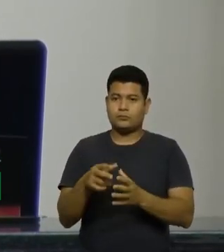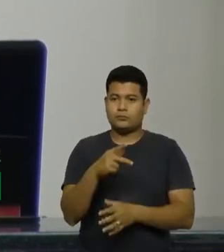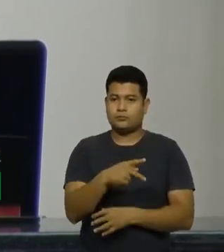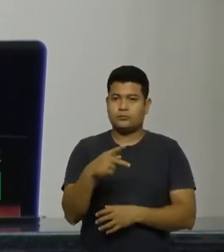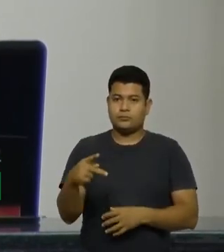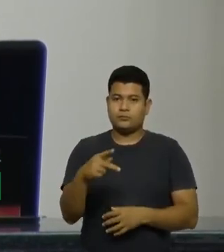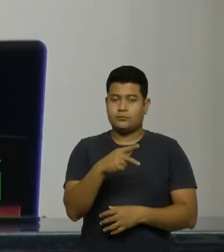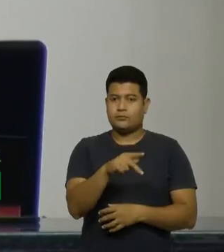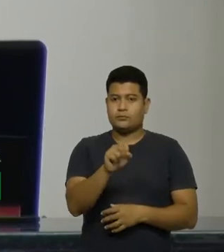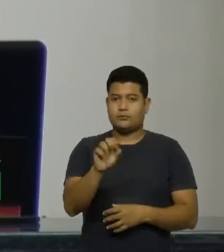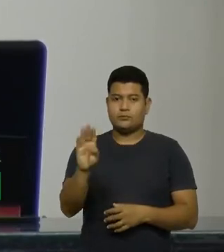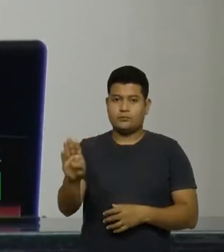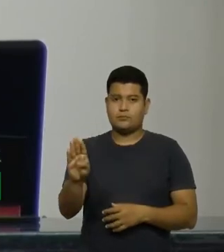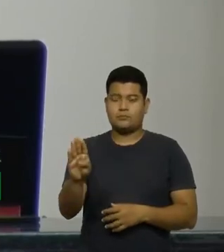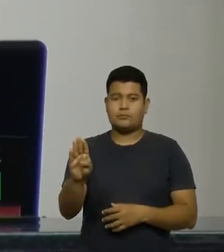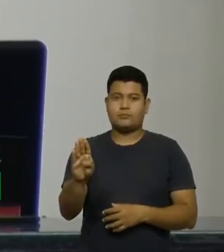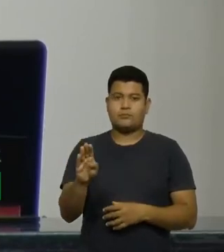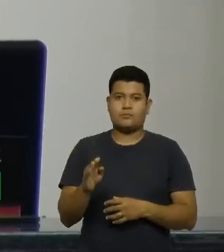PP-PSB.